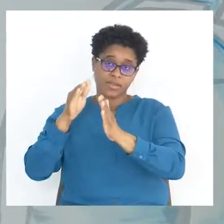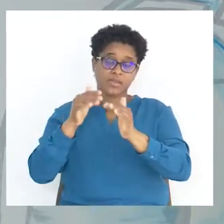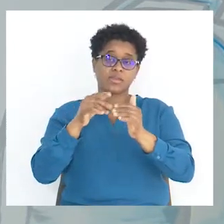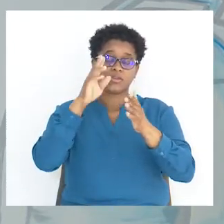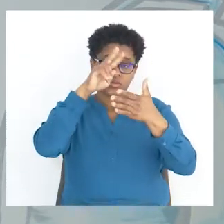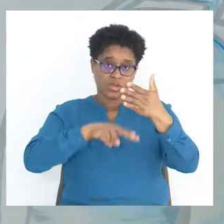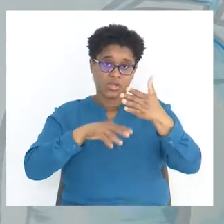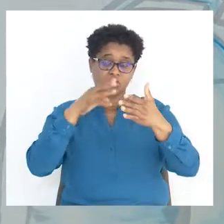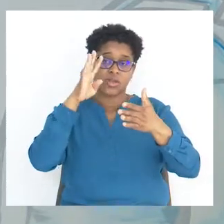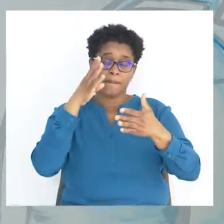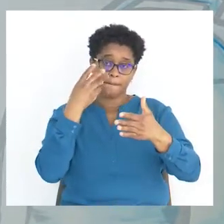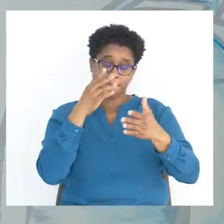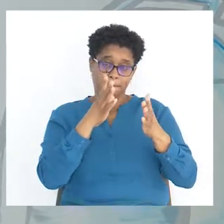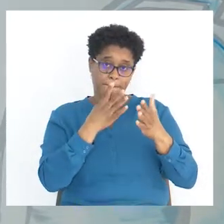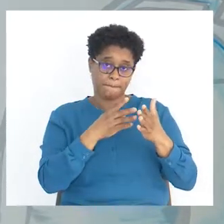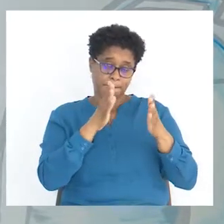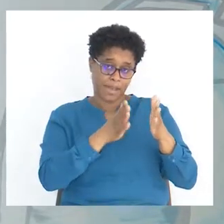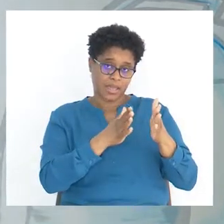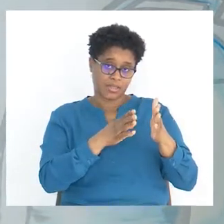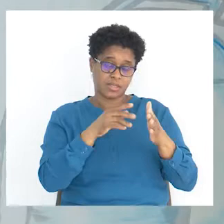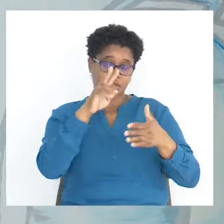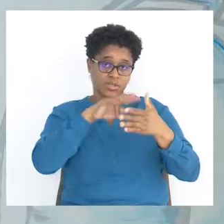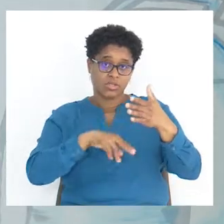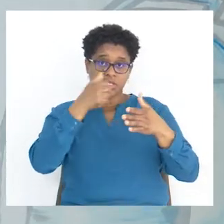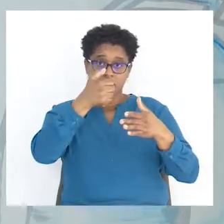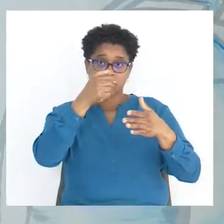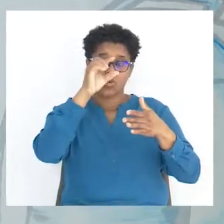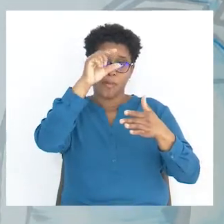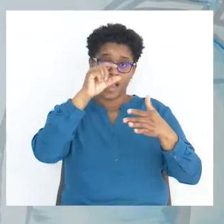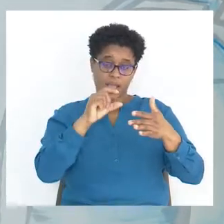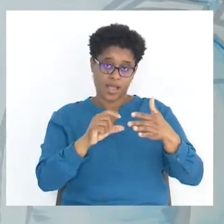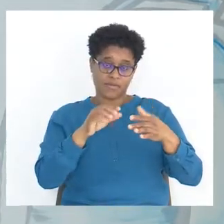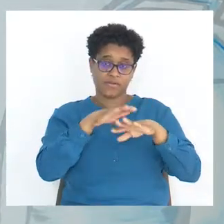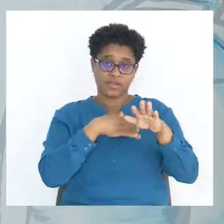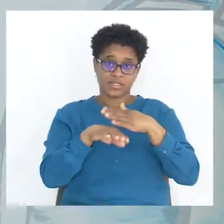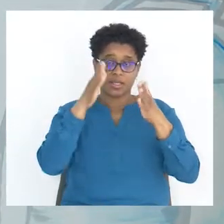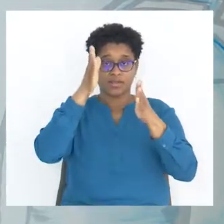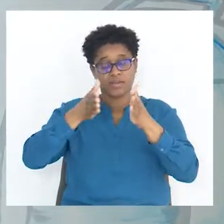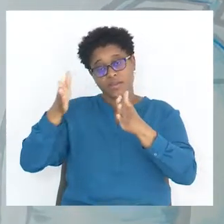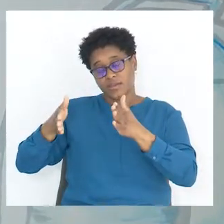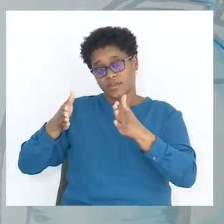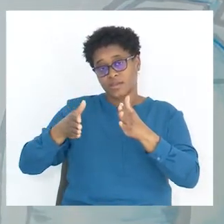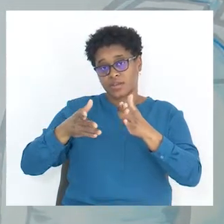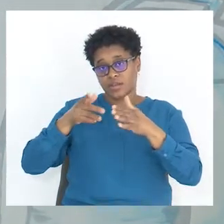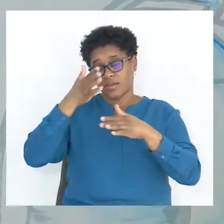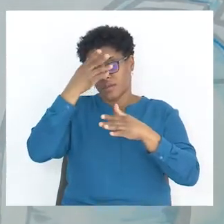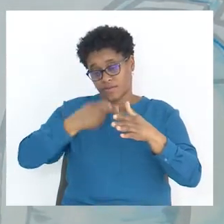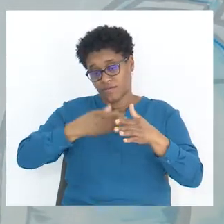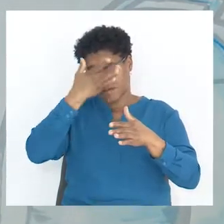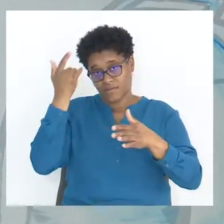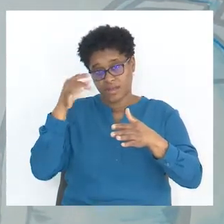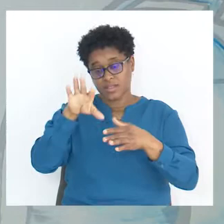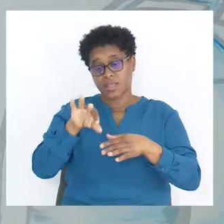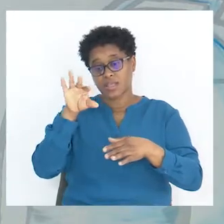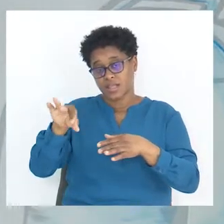O texto tem 5 parágrafos. Então vais fazer essa divisão de uma forma que fica mais simples tirar dali as